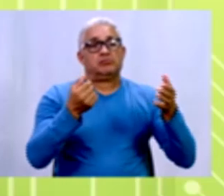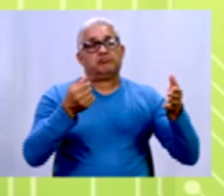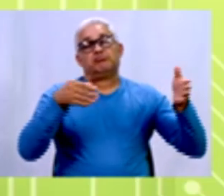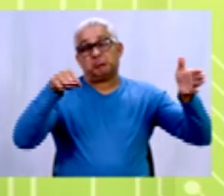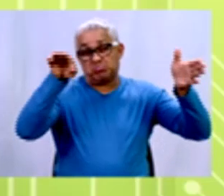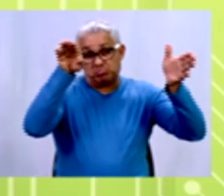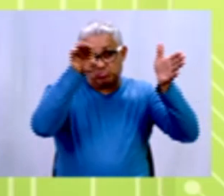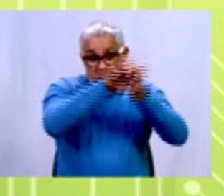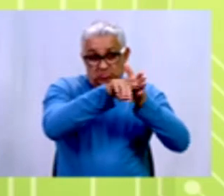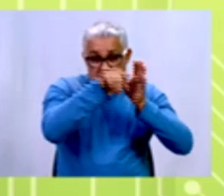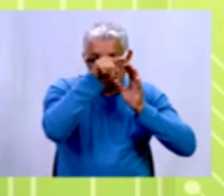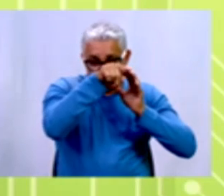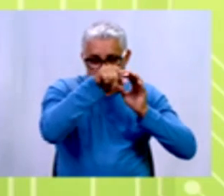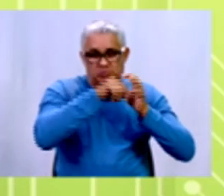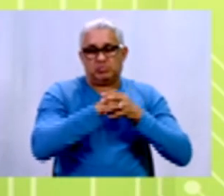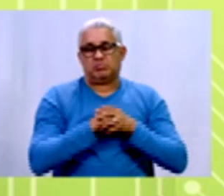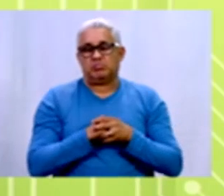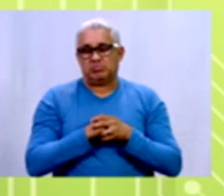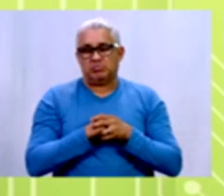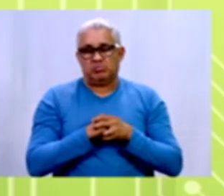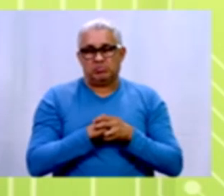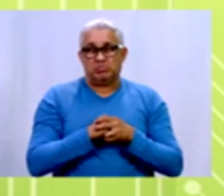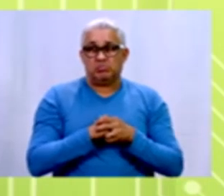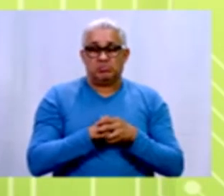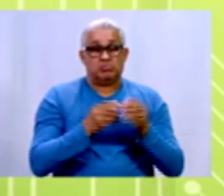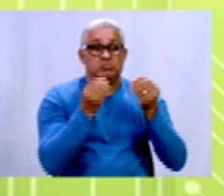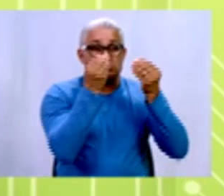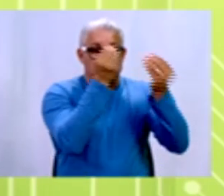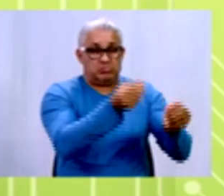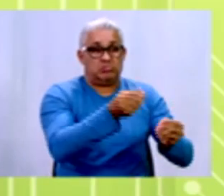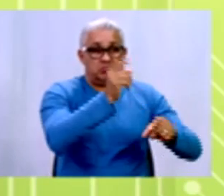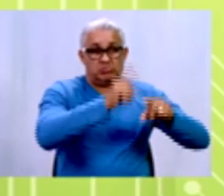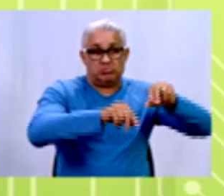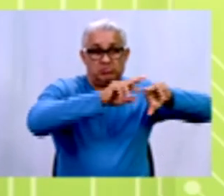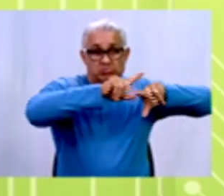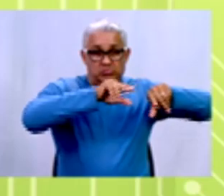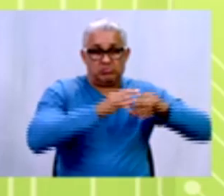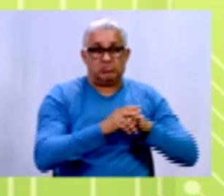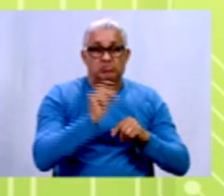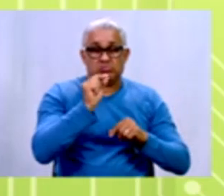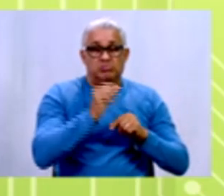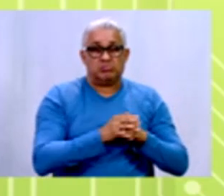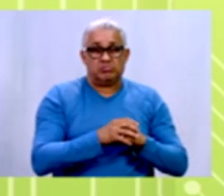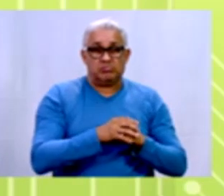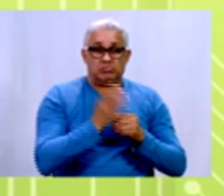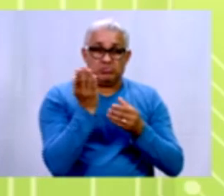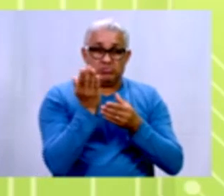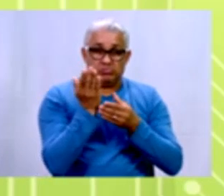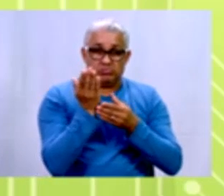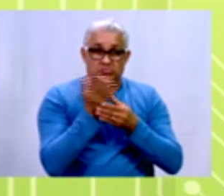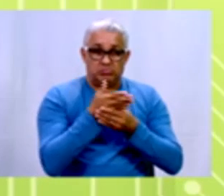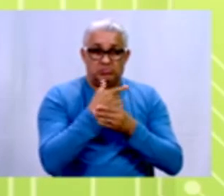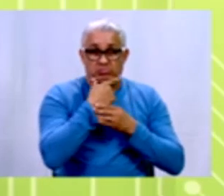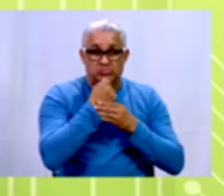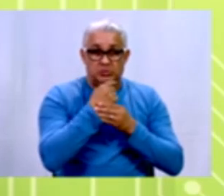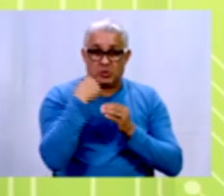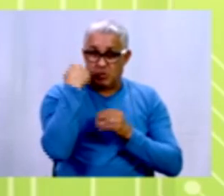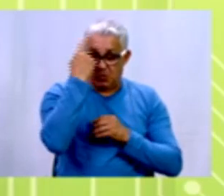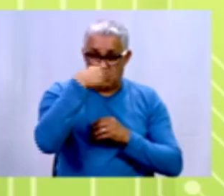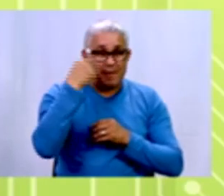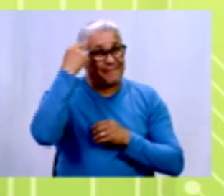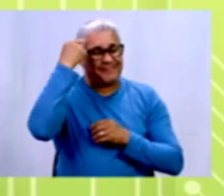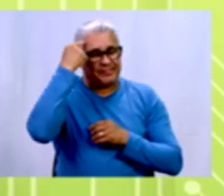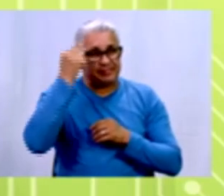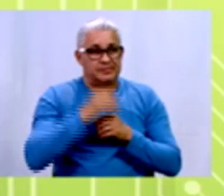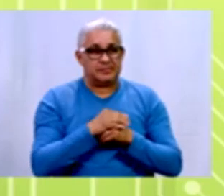chegar no destino e entrega o produto. Só que o que aconteceu? Em vez do taxista ter levado 1 hora, como ele estava